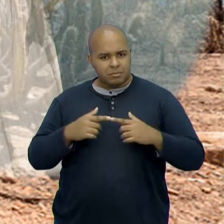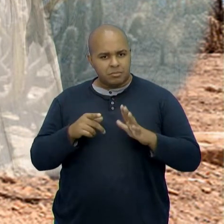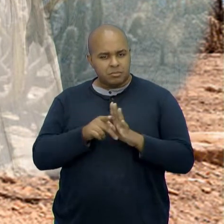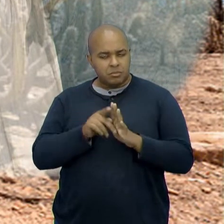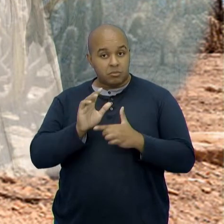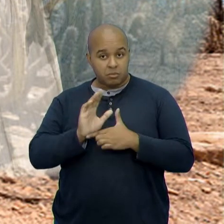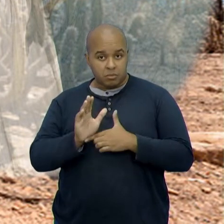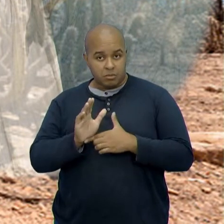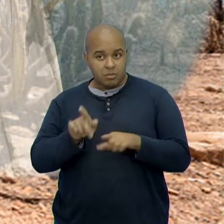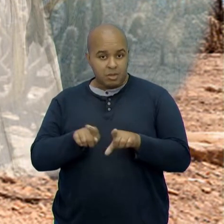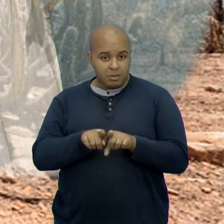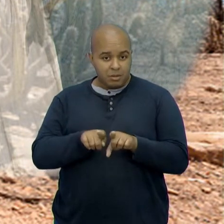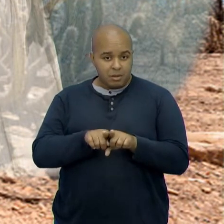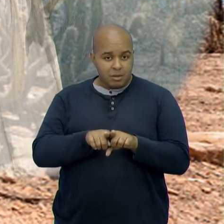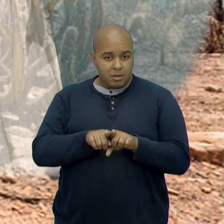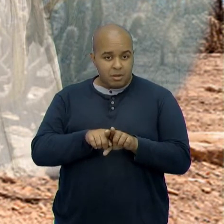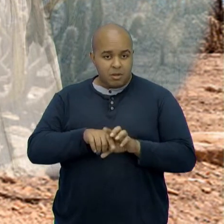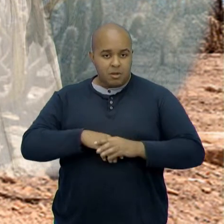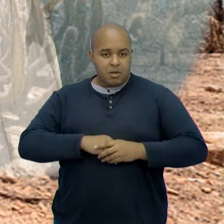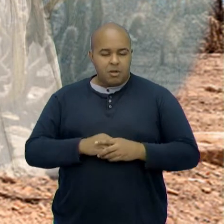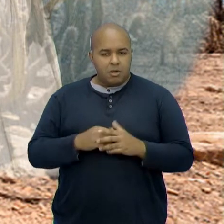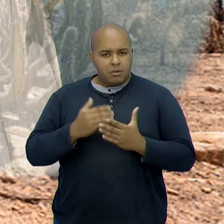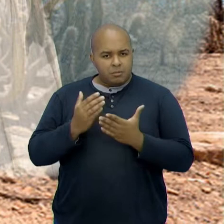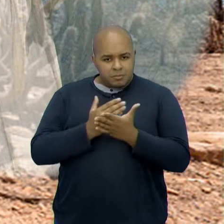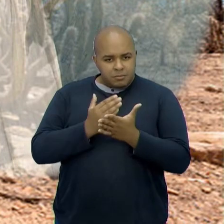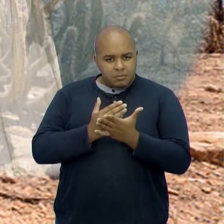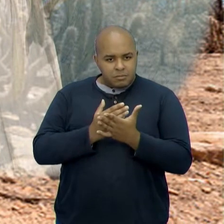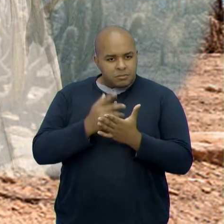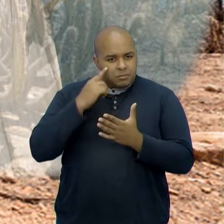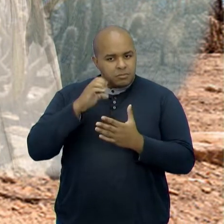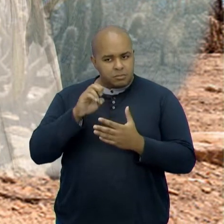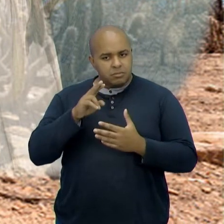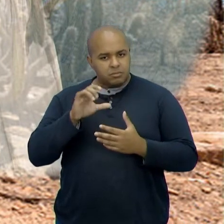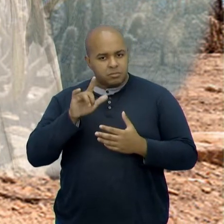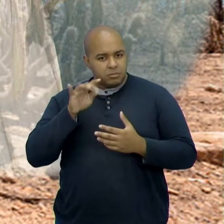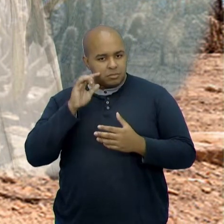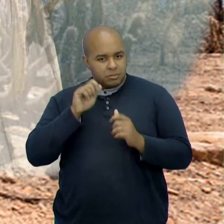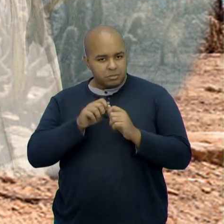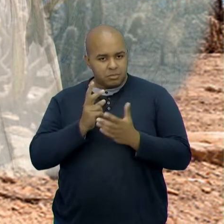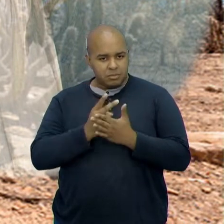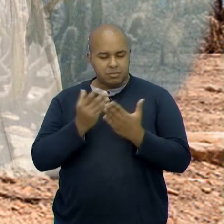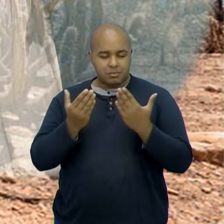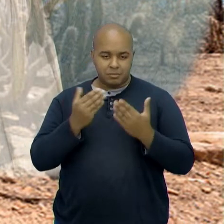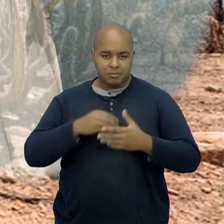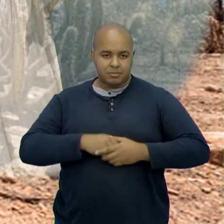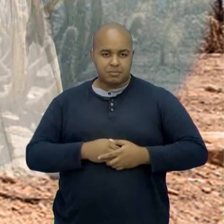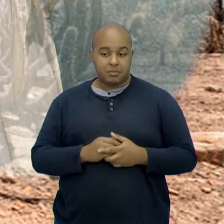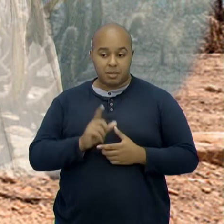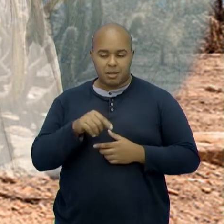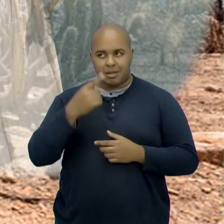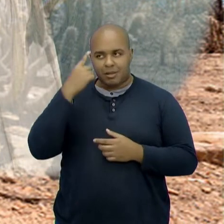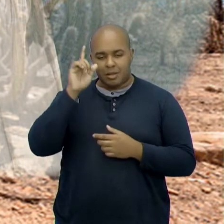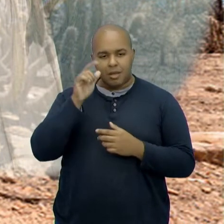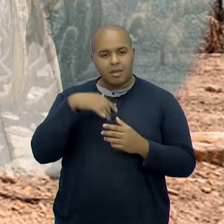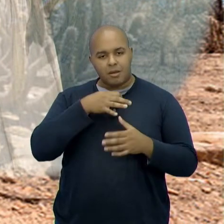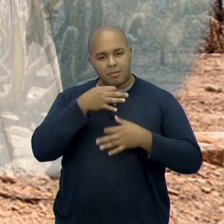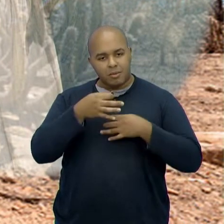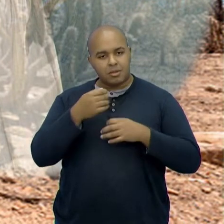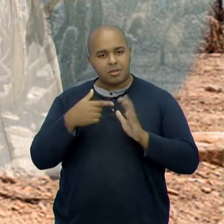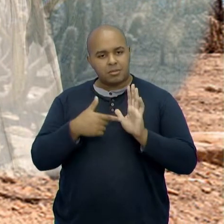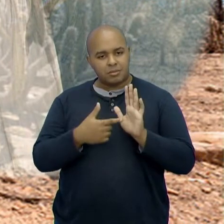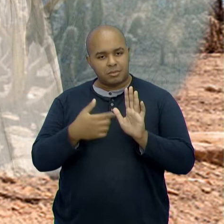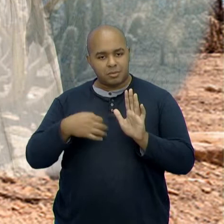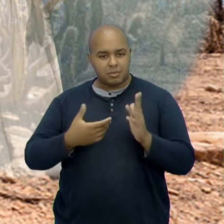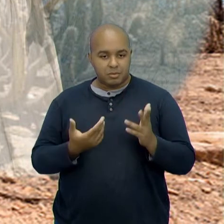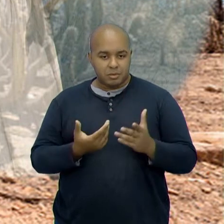o filme e o livro do Euclides da Cunha. Então eu vou fazer sempre um paralelo. É essa a ideia que o argumento está